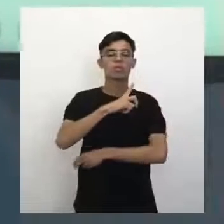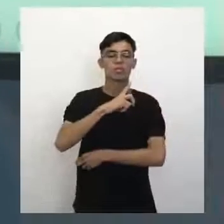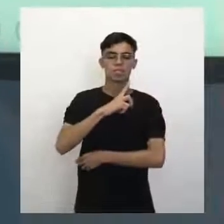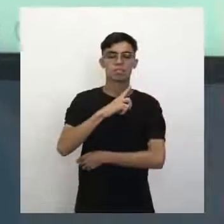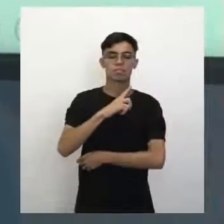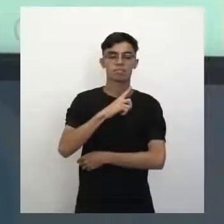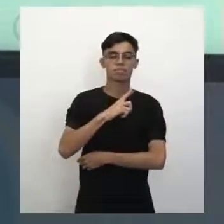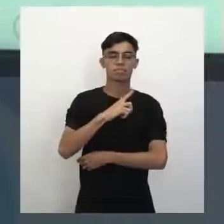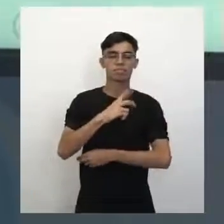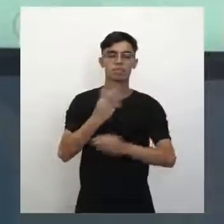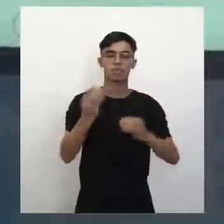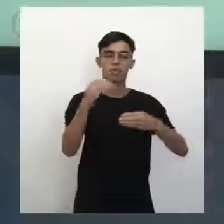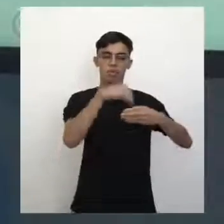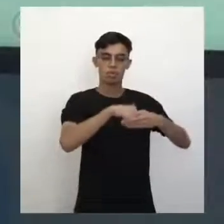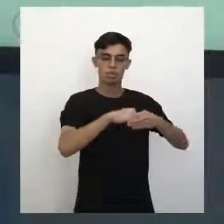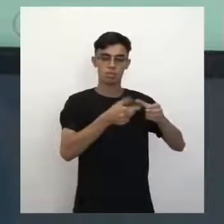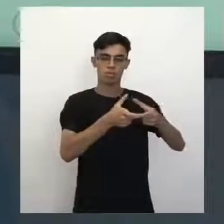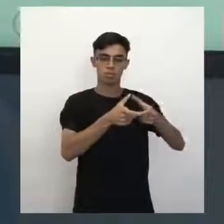cromossomo, certo?